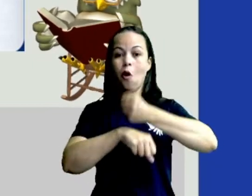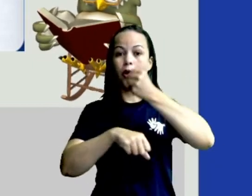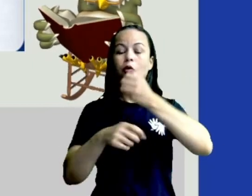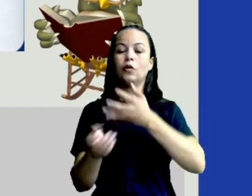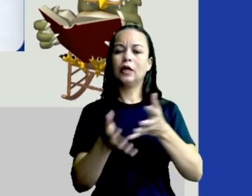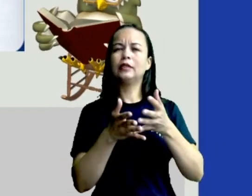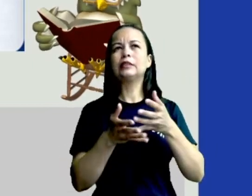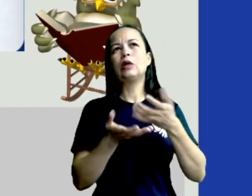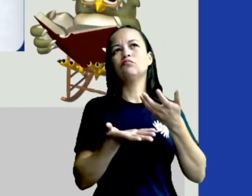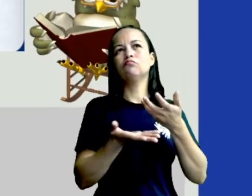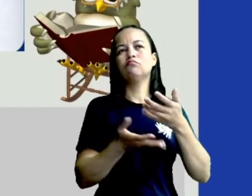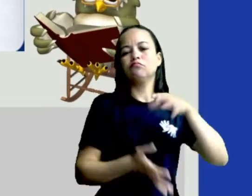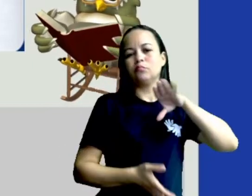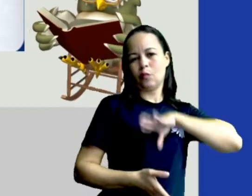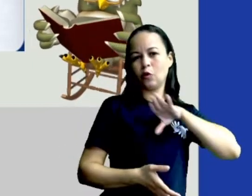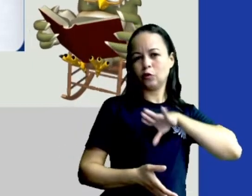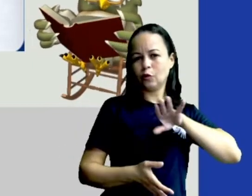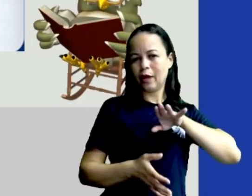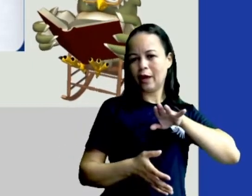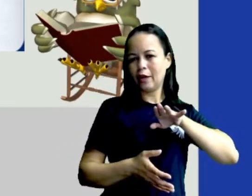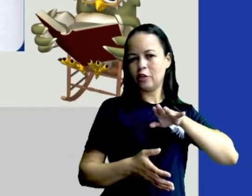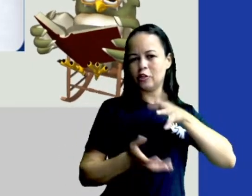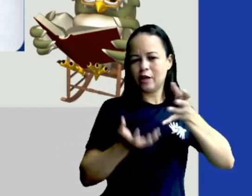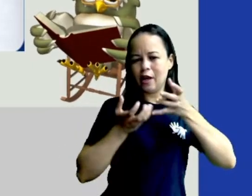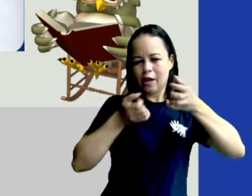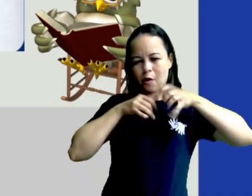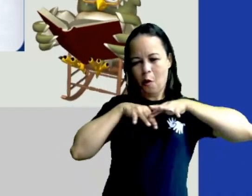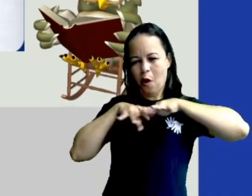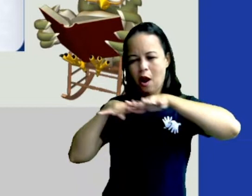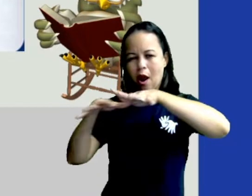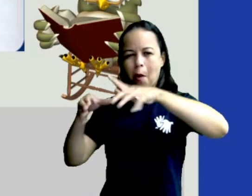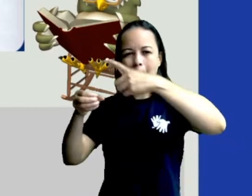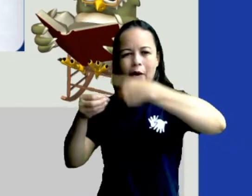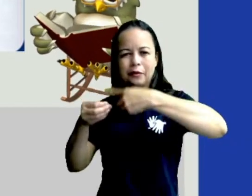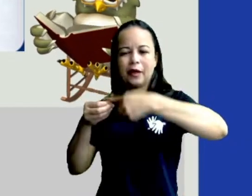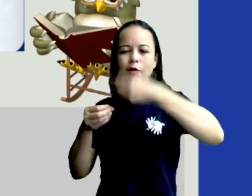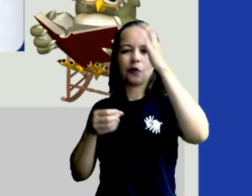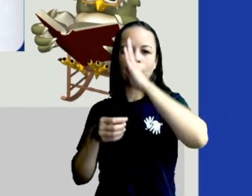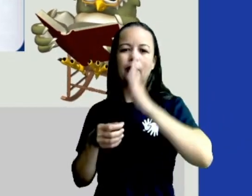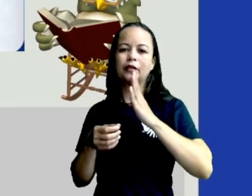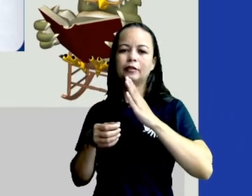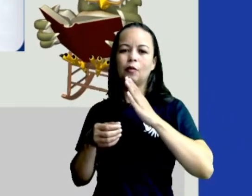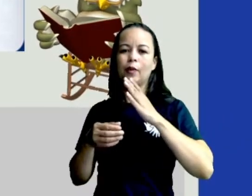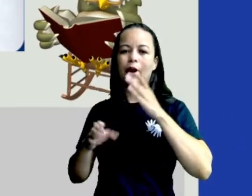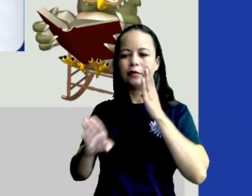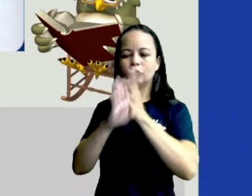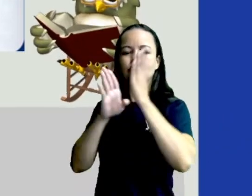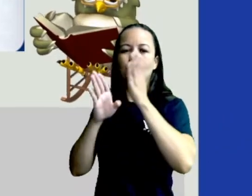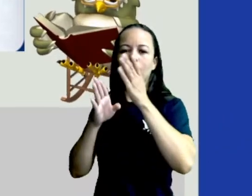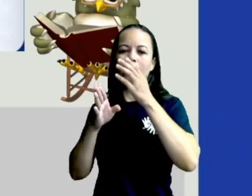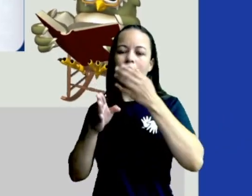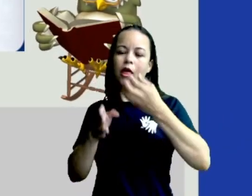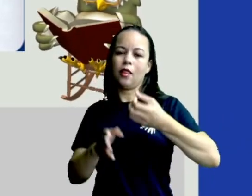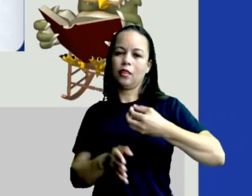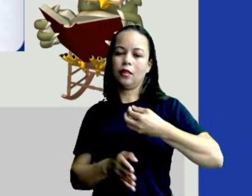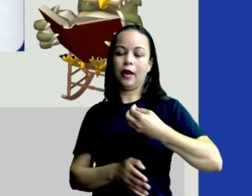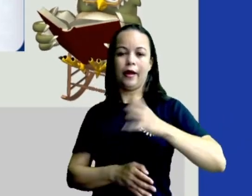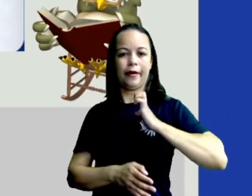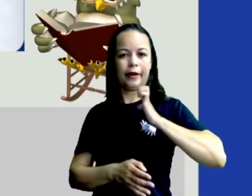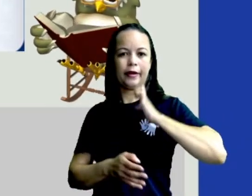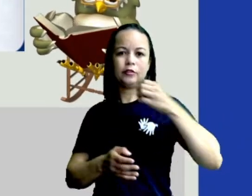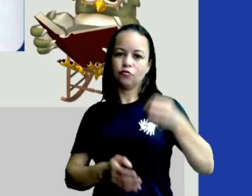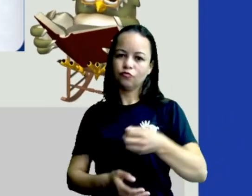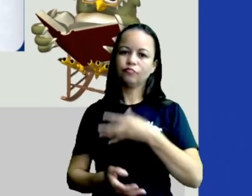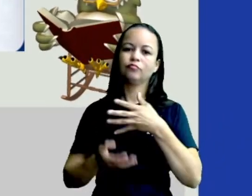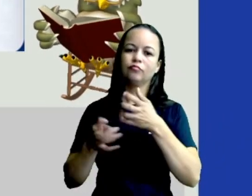seja, Portugal ele tinha que ir mais além, tinha que ir mais para o interior do Brasil para descobrir novas riquezas. Eram